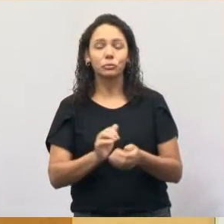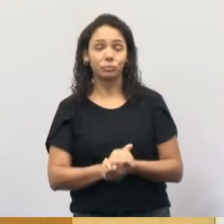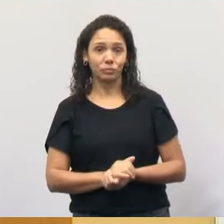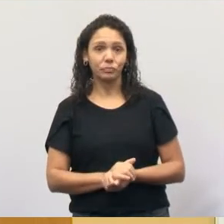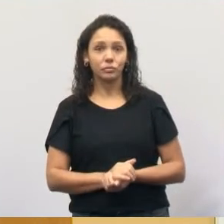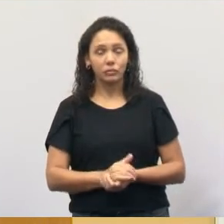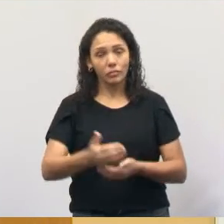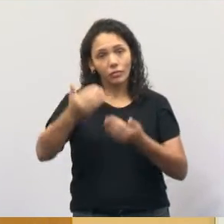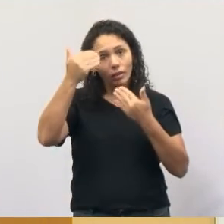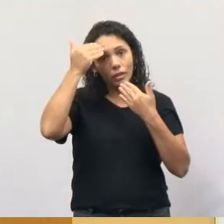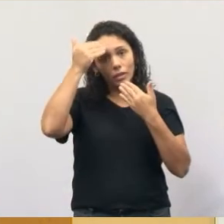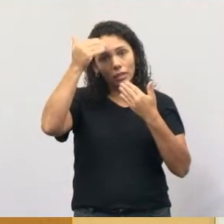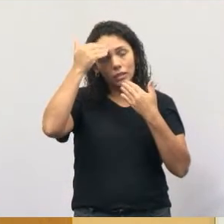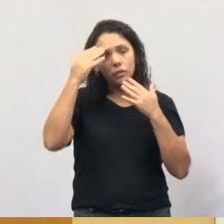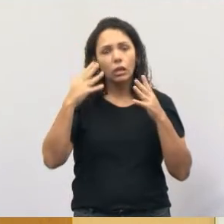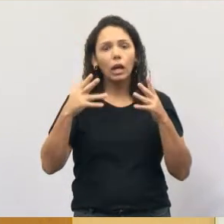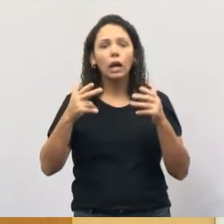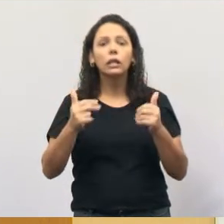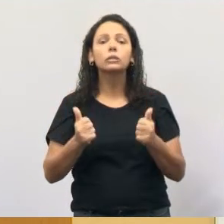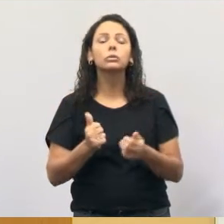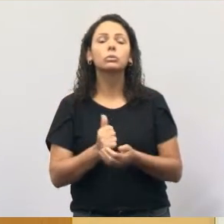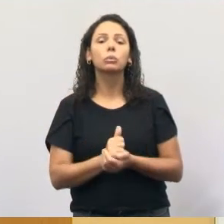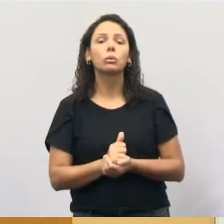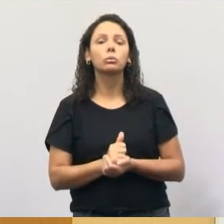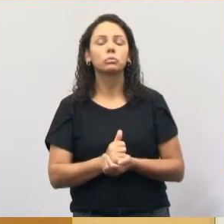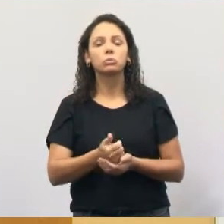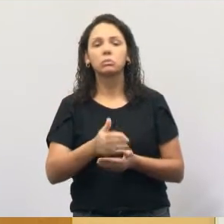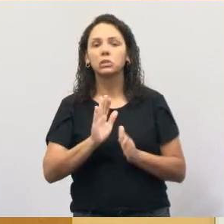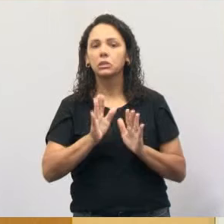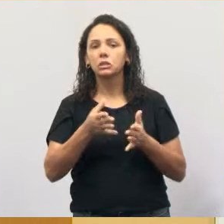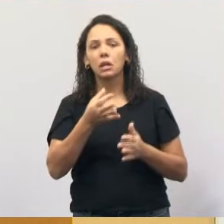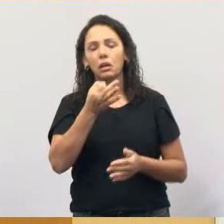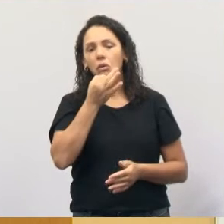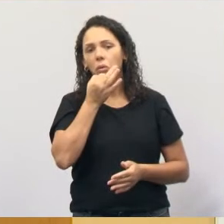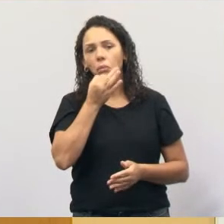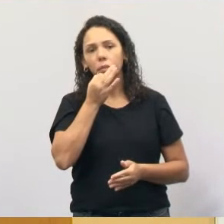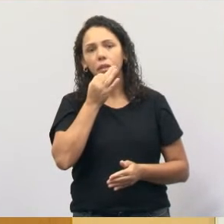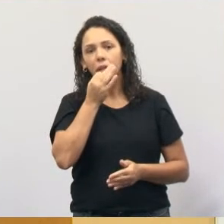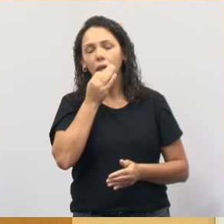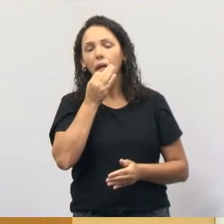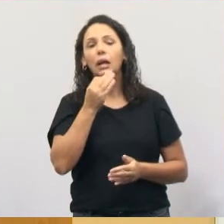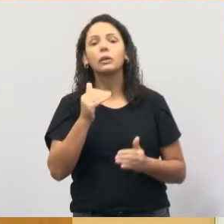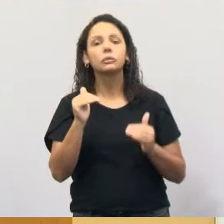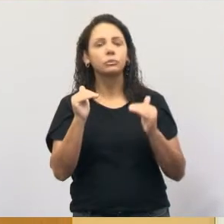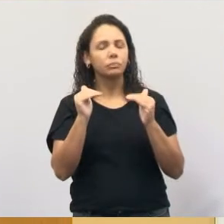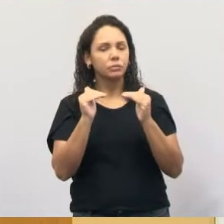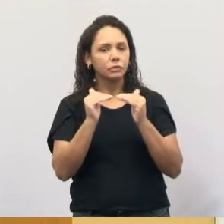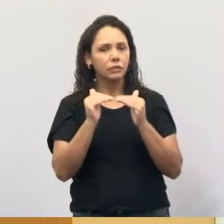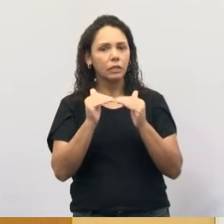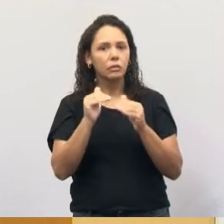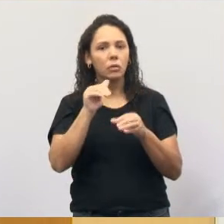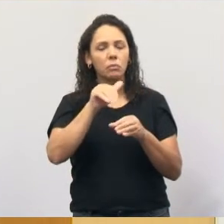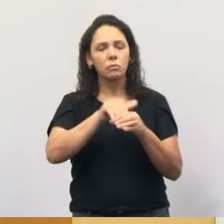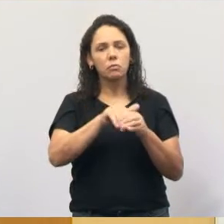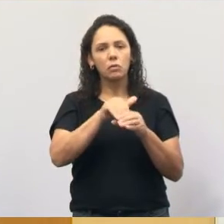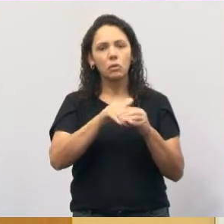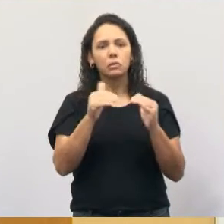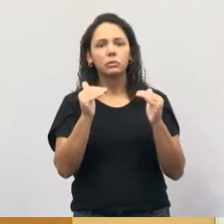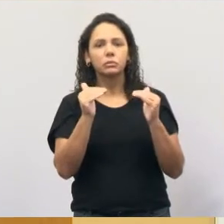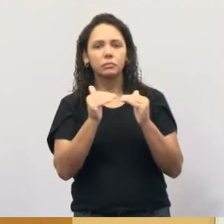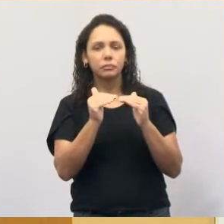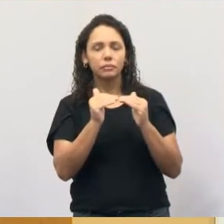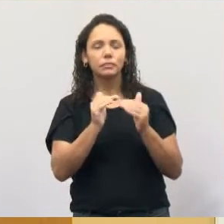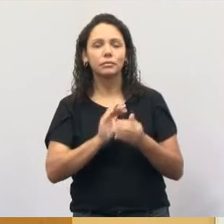antemão todos os que já antecederam a mim, pelos votos favoráveis, né? E que nós possamos,